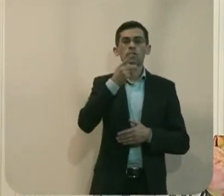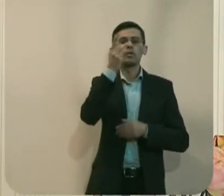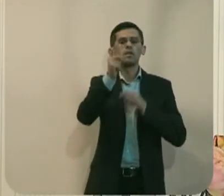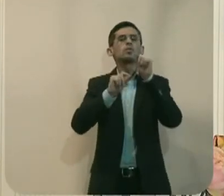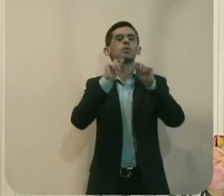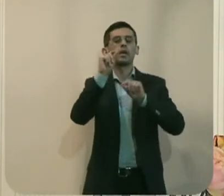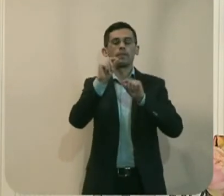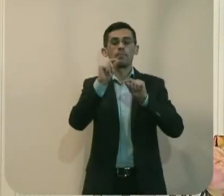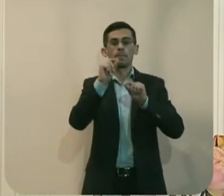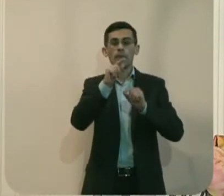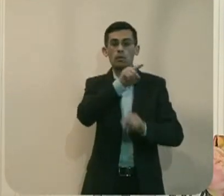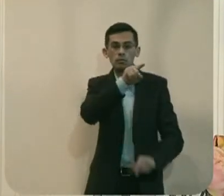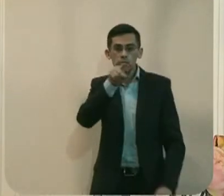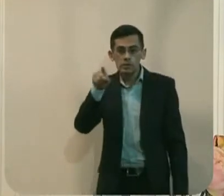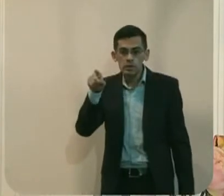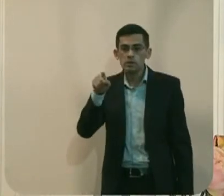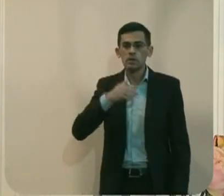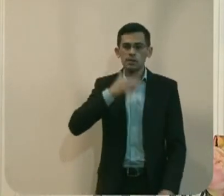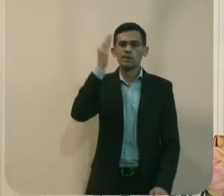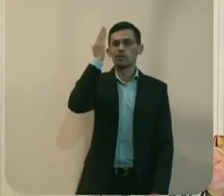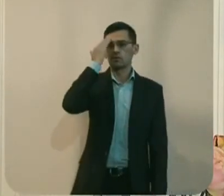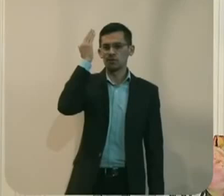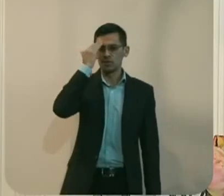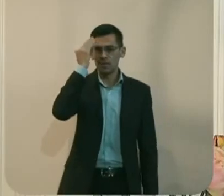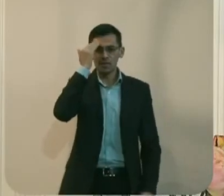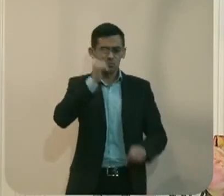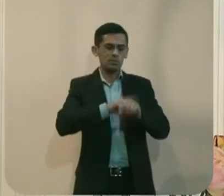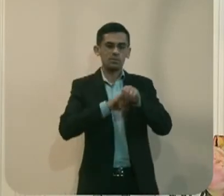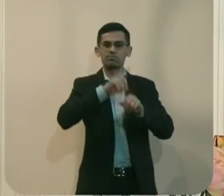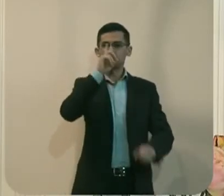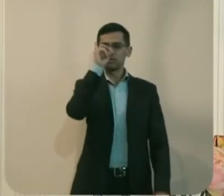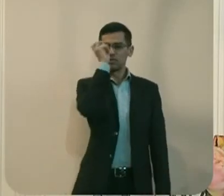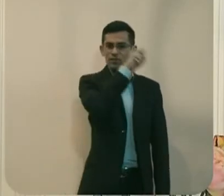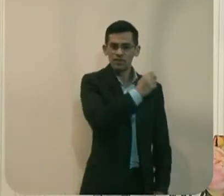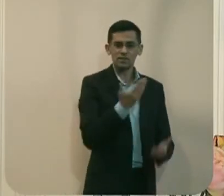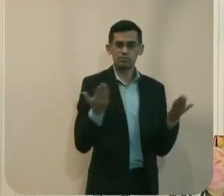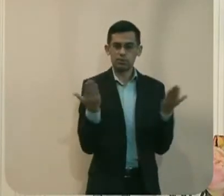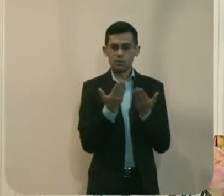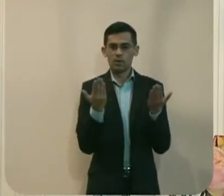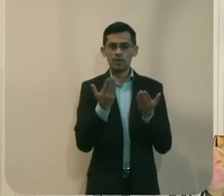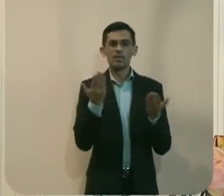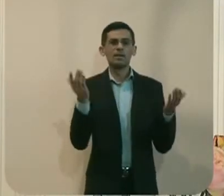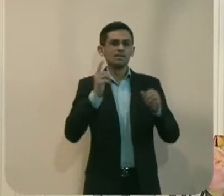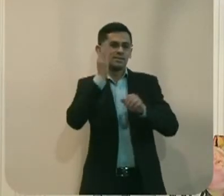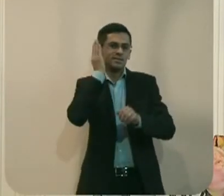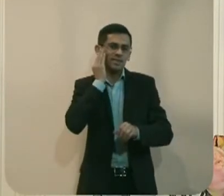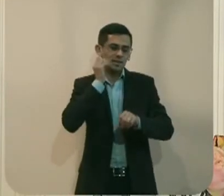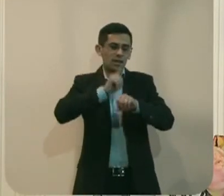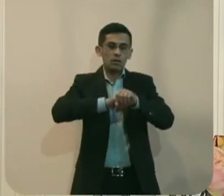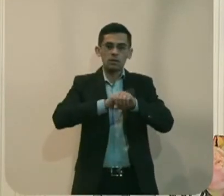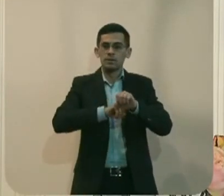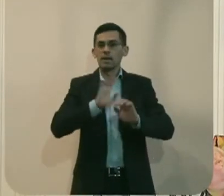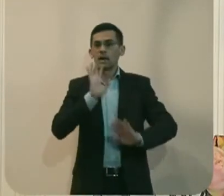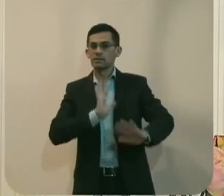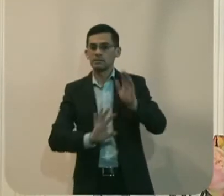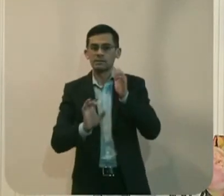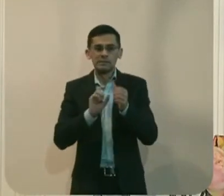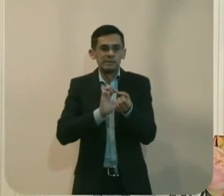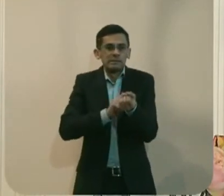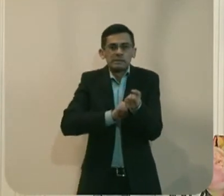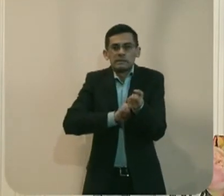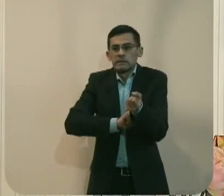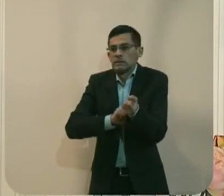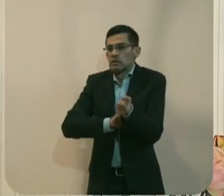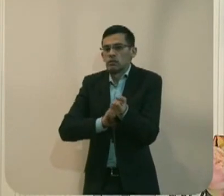dizendo o seguinte: olha, eu sei que vocês estão vivendo uma crise, eu sei que nessa hora a tensão está